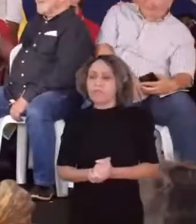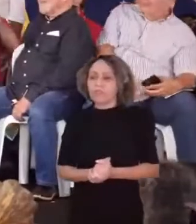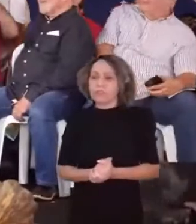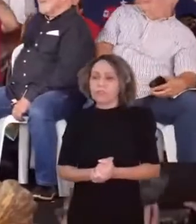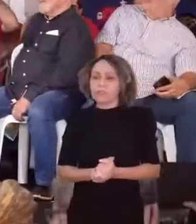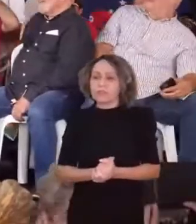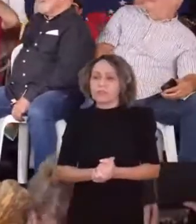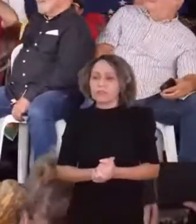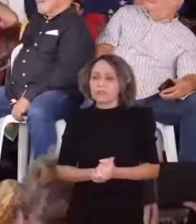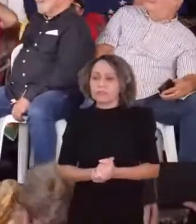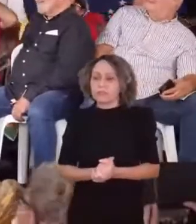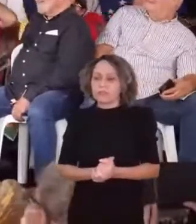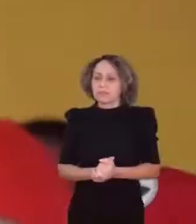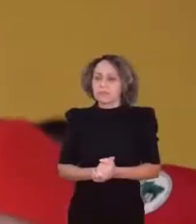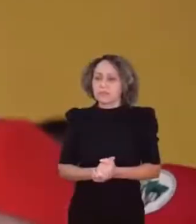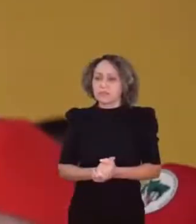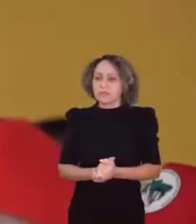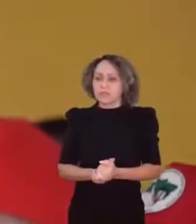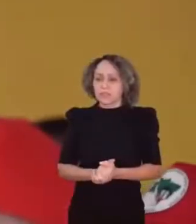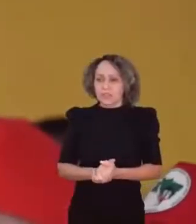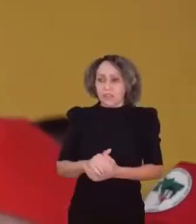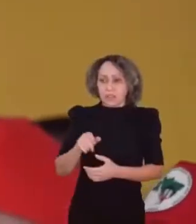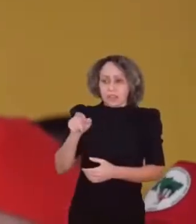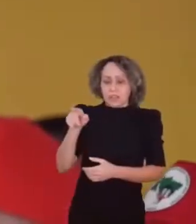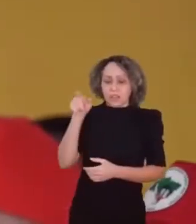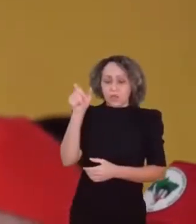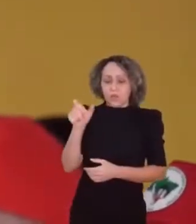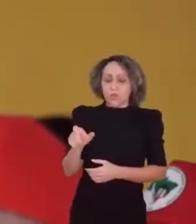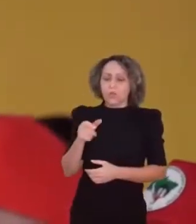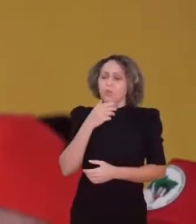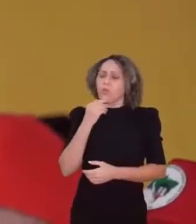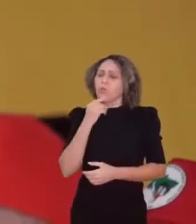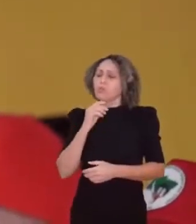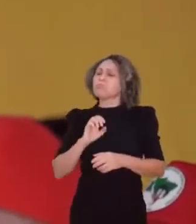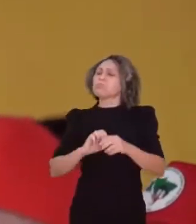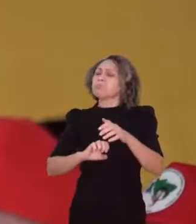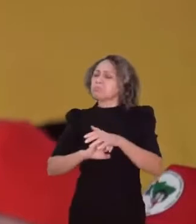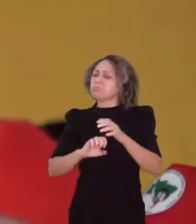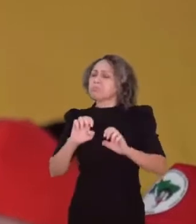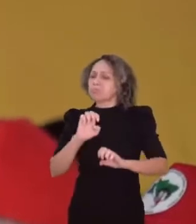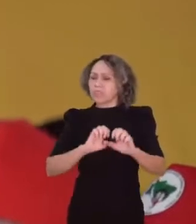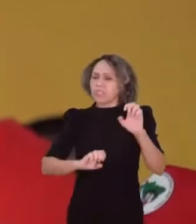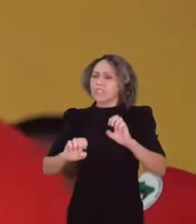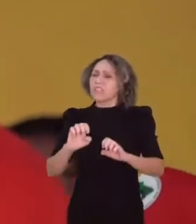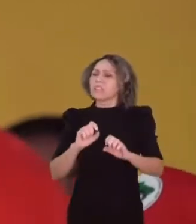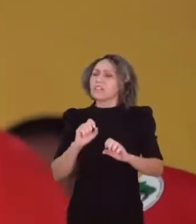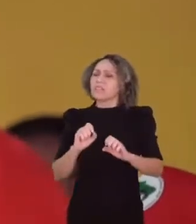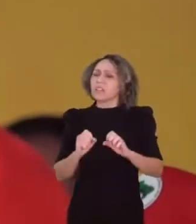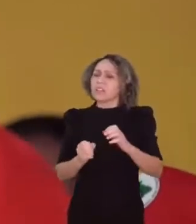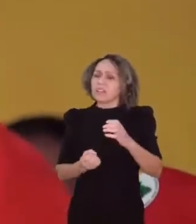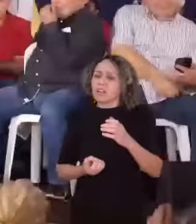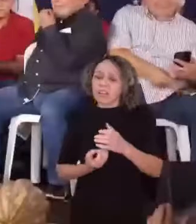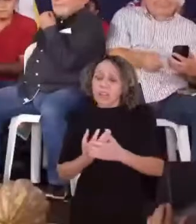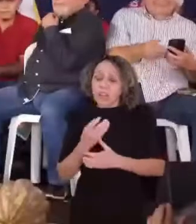Ele está montando uma empresa para produzir ovos orgânicos.